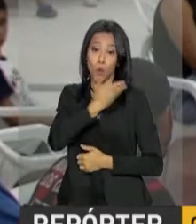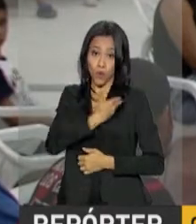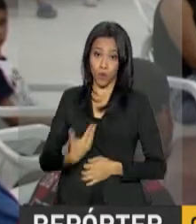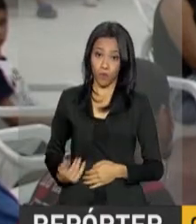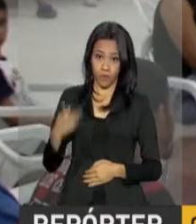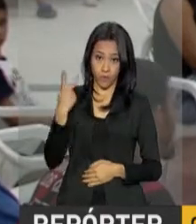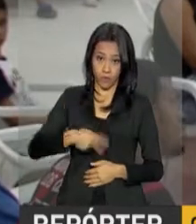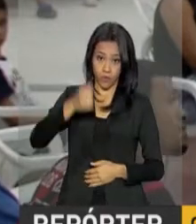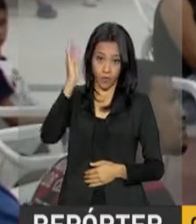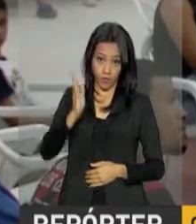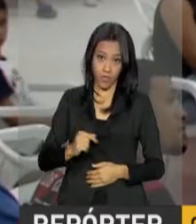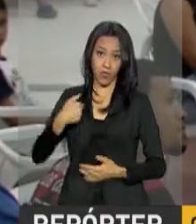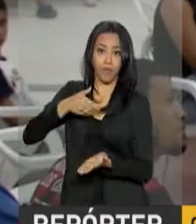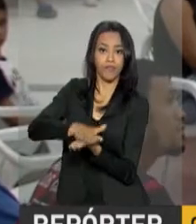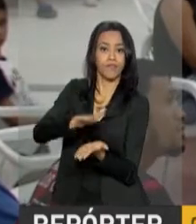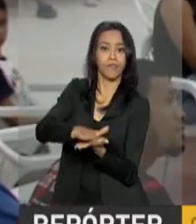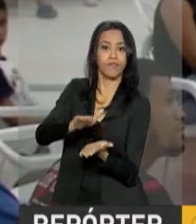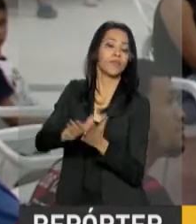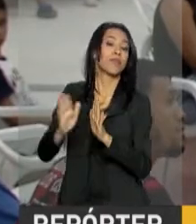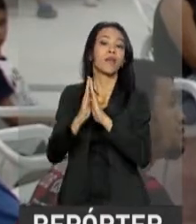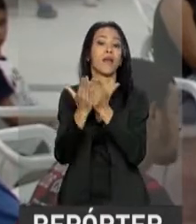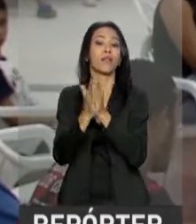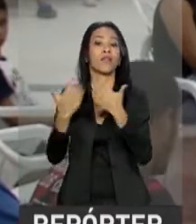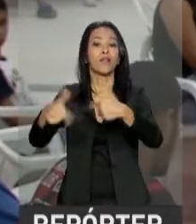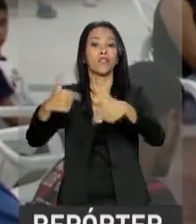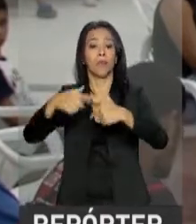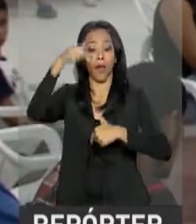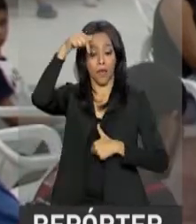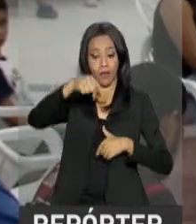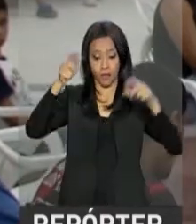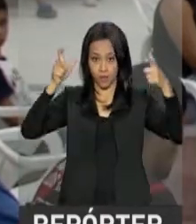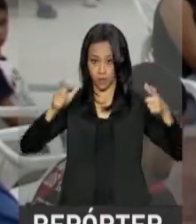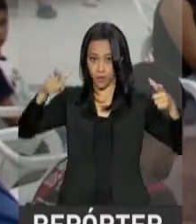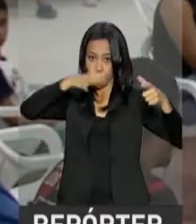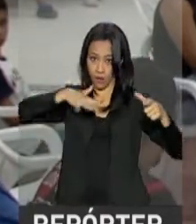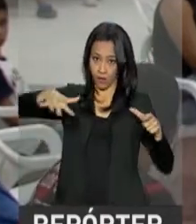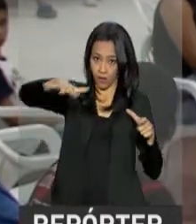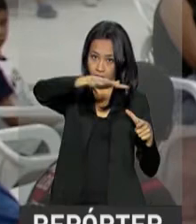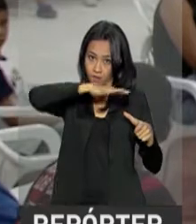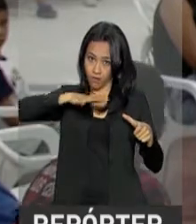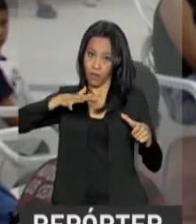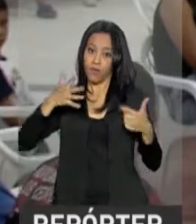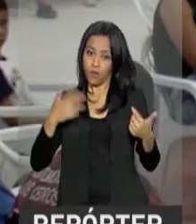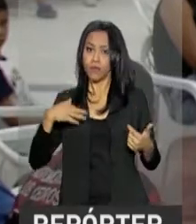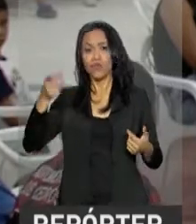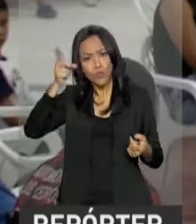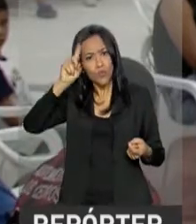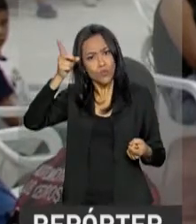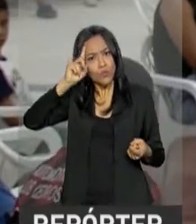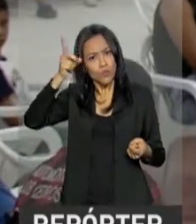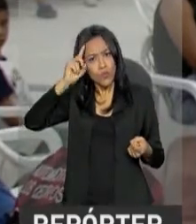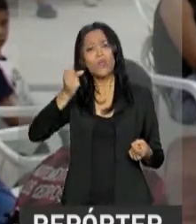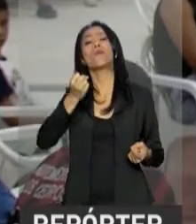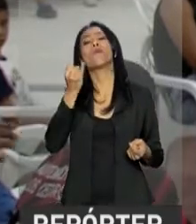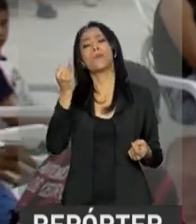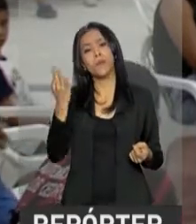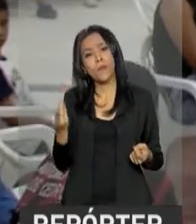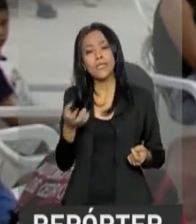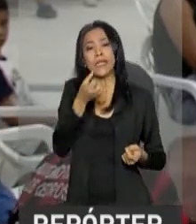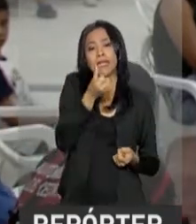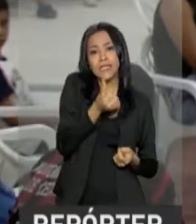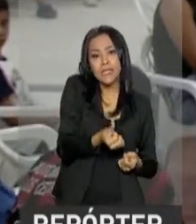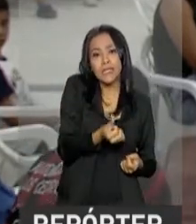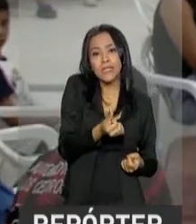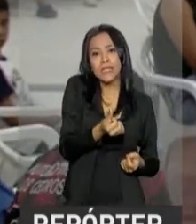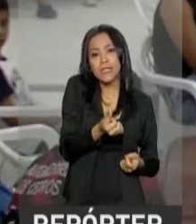de trabalho aqui no centro de referência para refugiados e migrantes diariamente são distribuídas 60